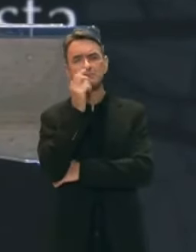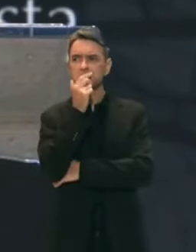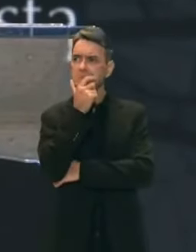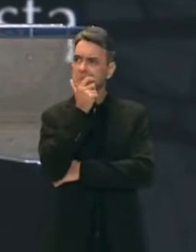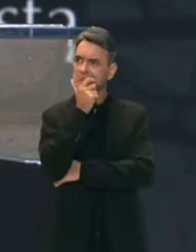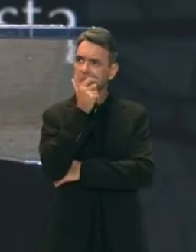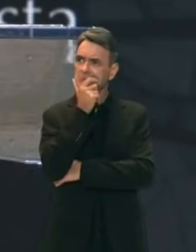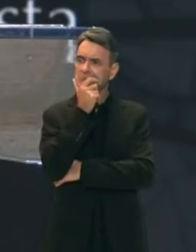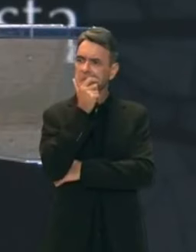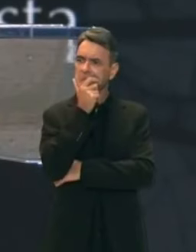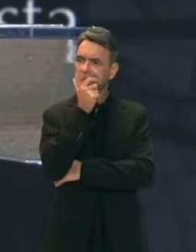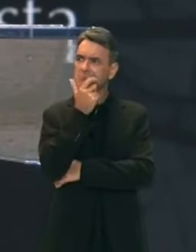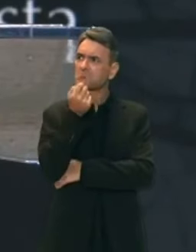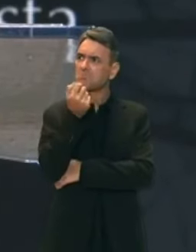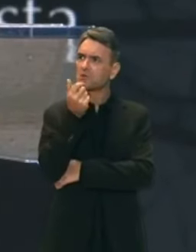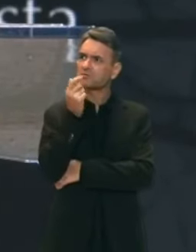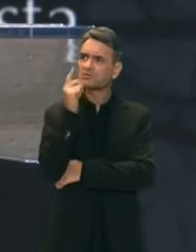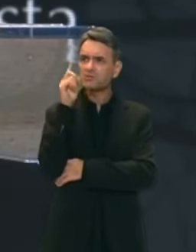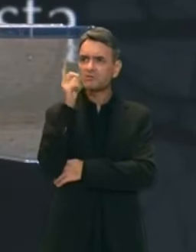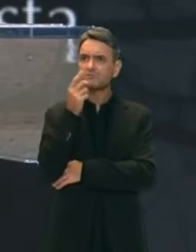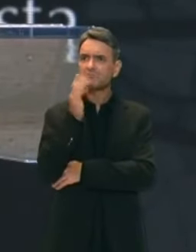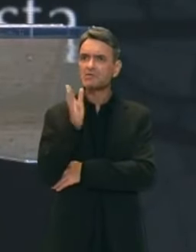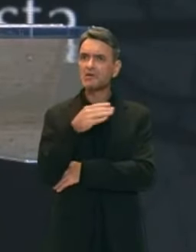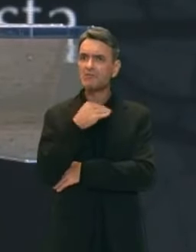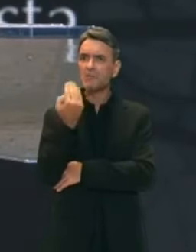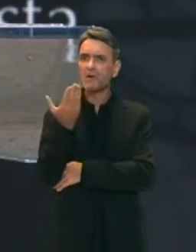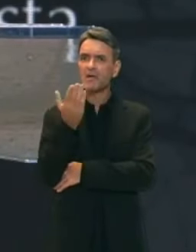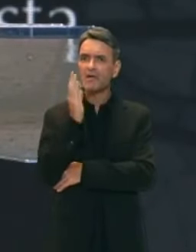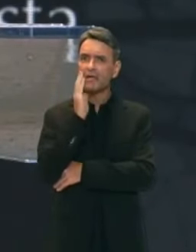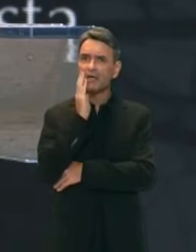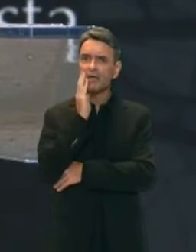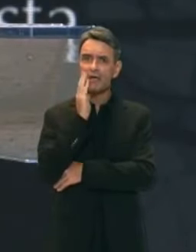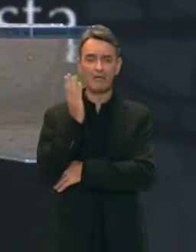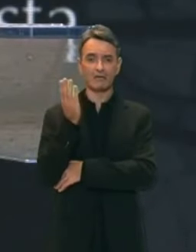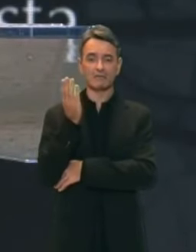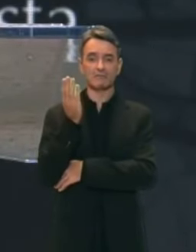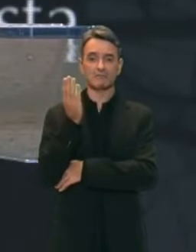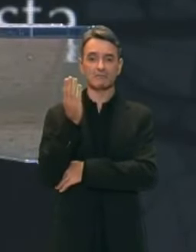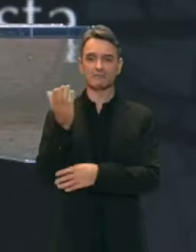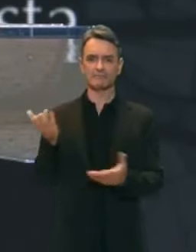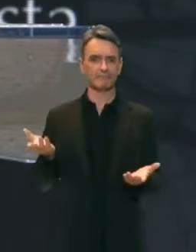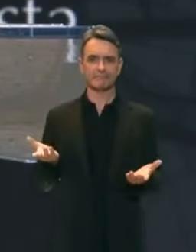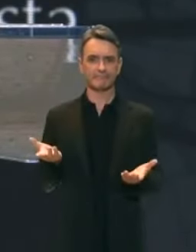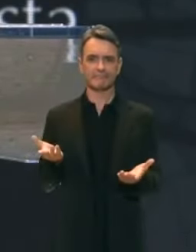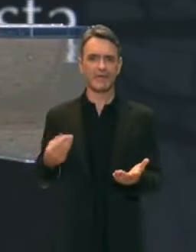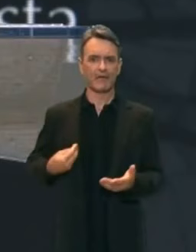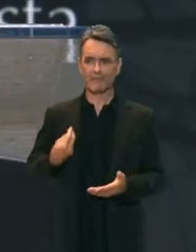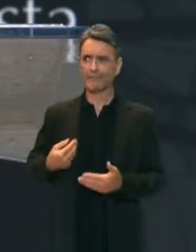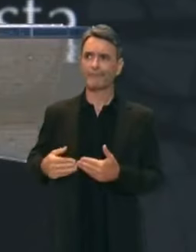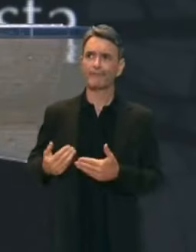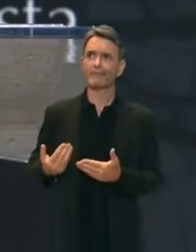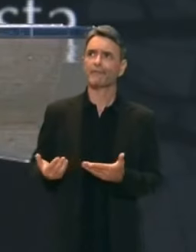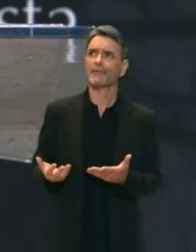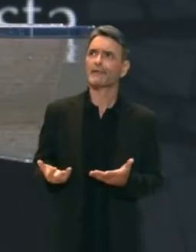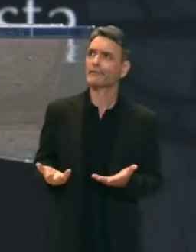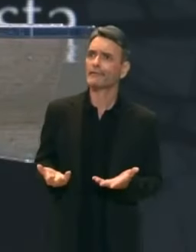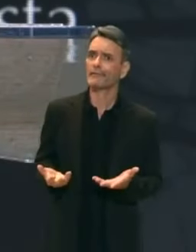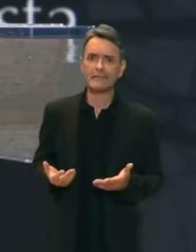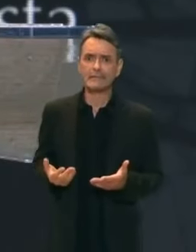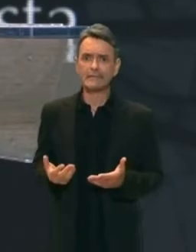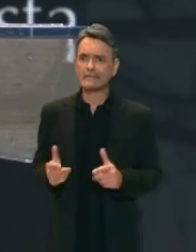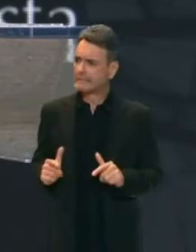cabisbaixo, meio sem saber o que falar, vivendo todos os dias de uma forma